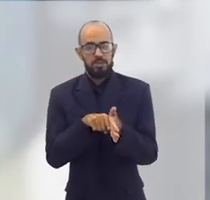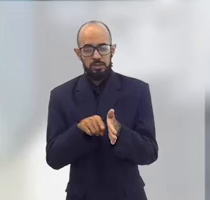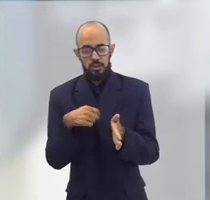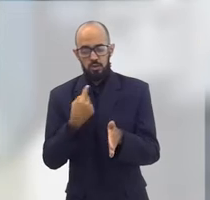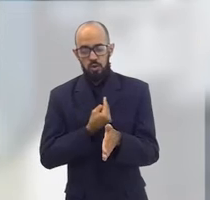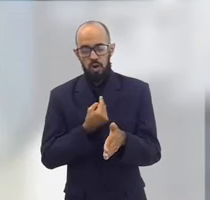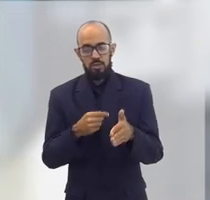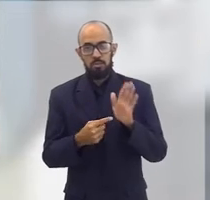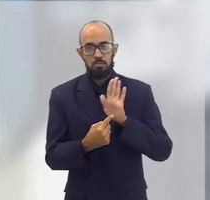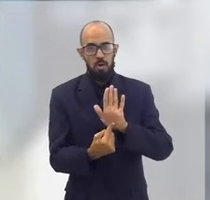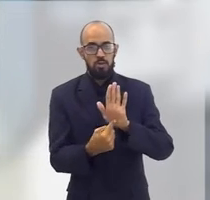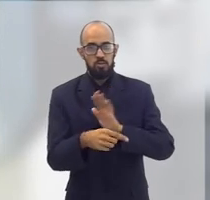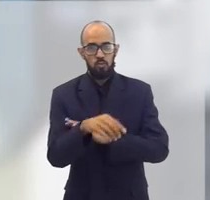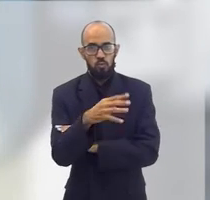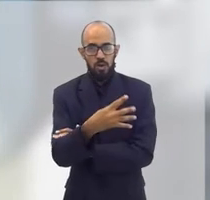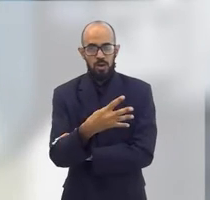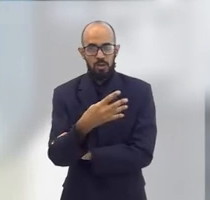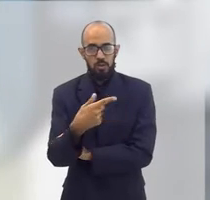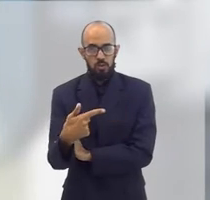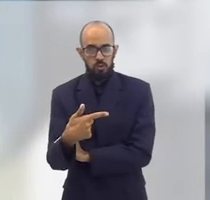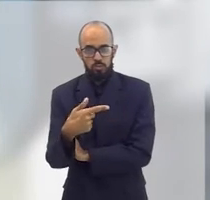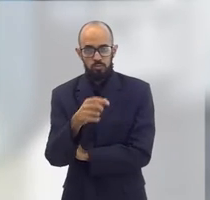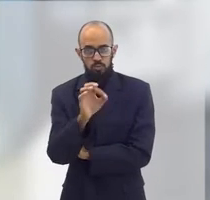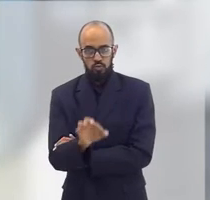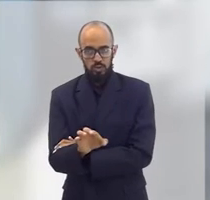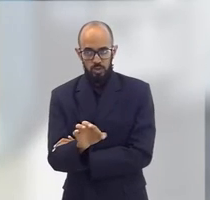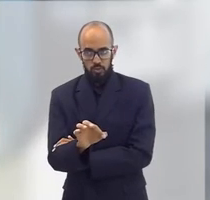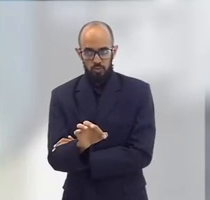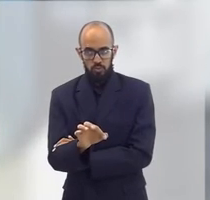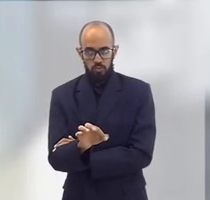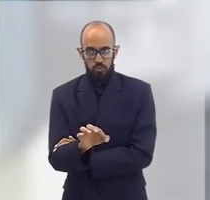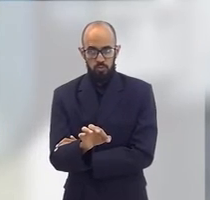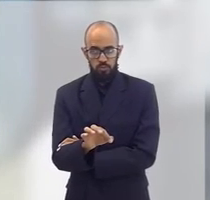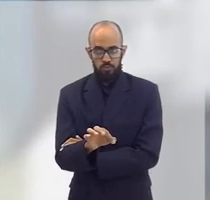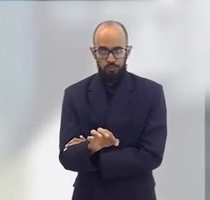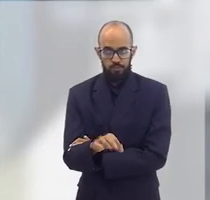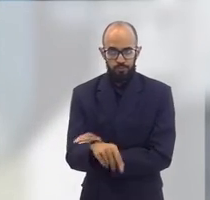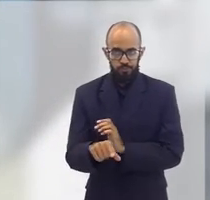Brasel aponta que 42% dos